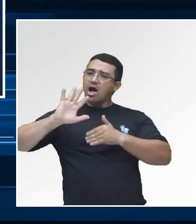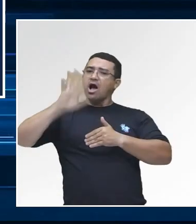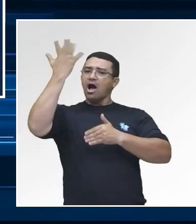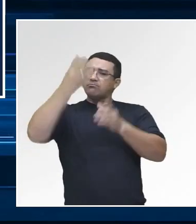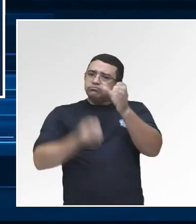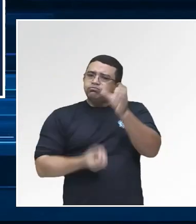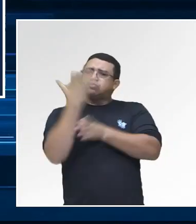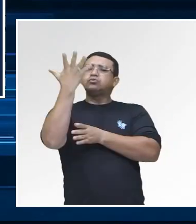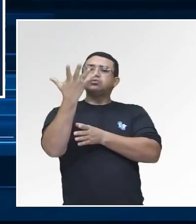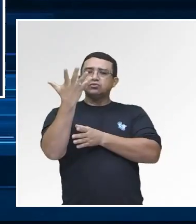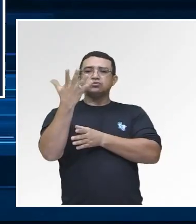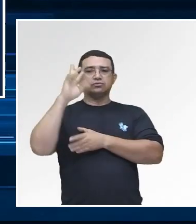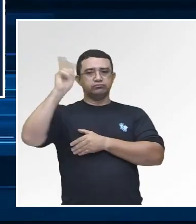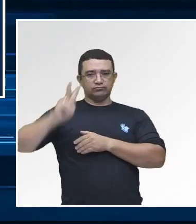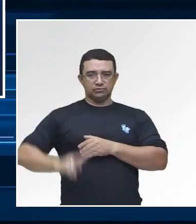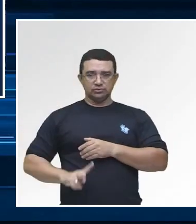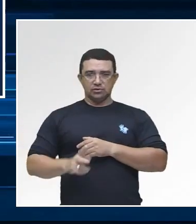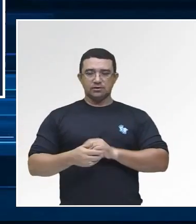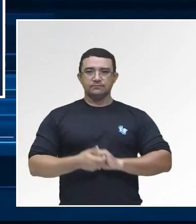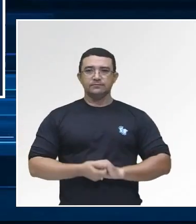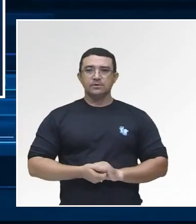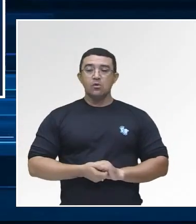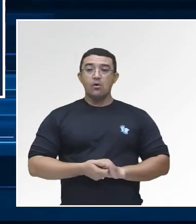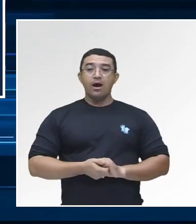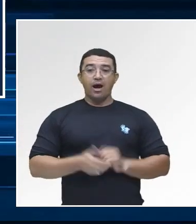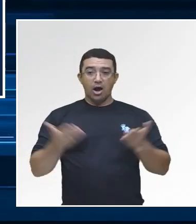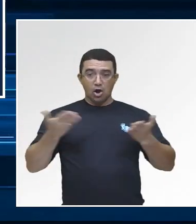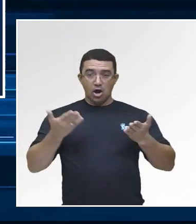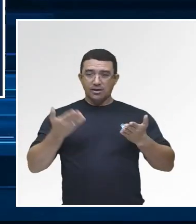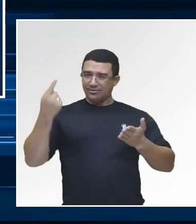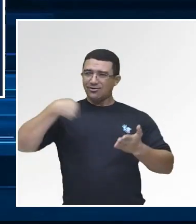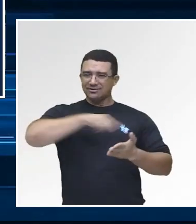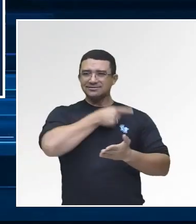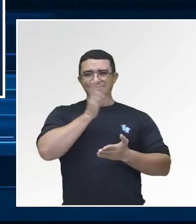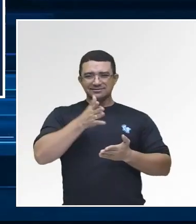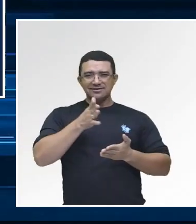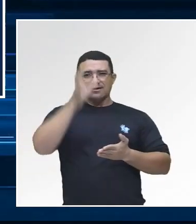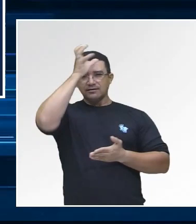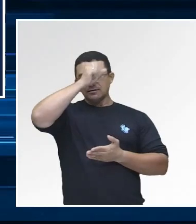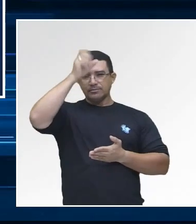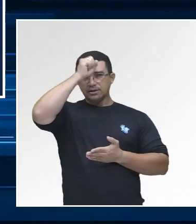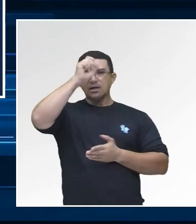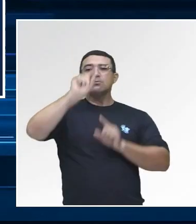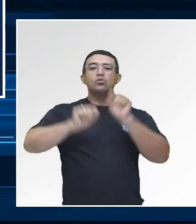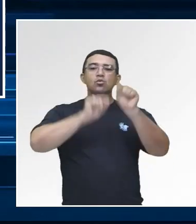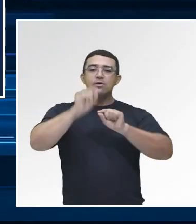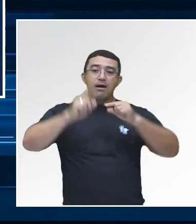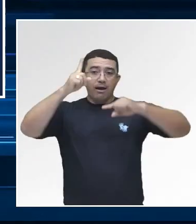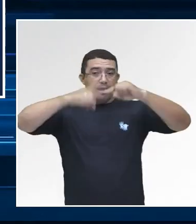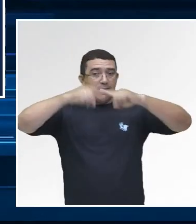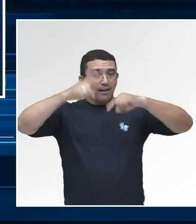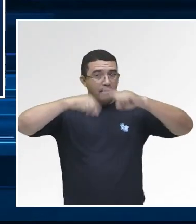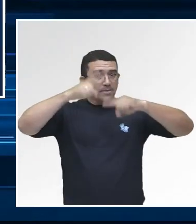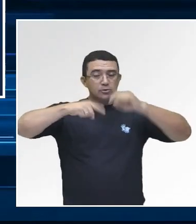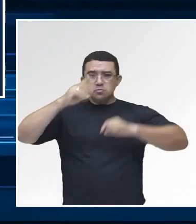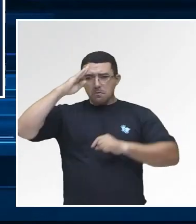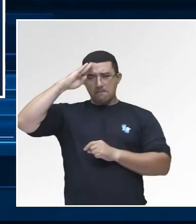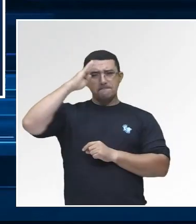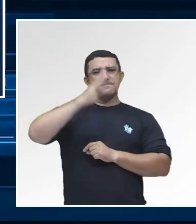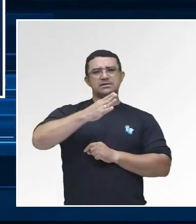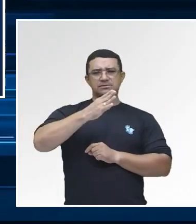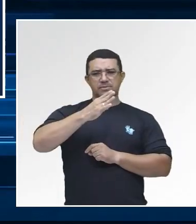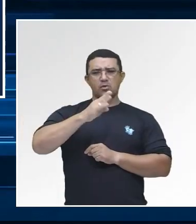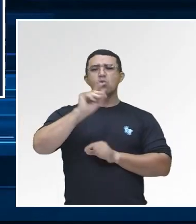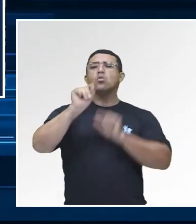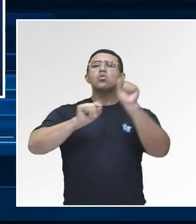nós aprendemos nesse primeiro momento, né, sobre os elementos principais, o que é